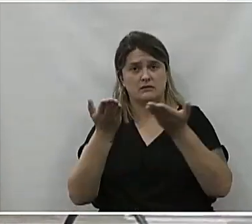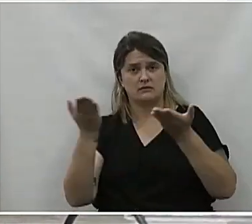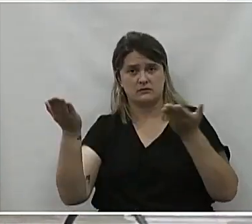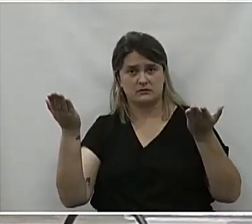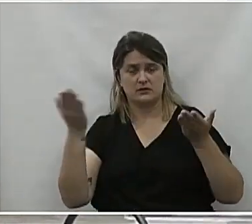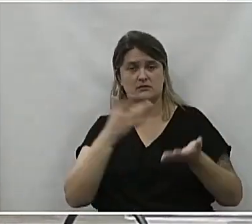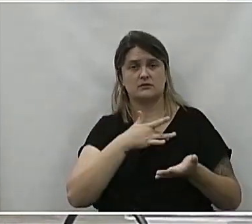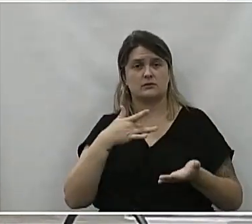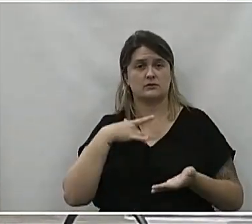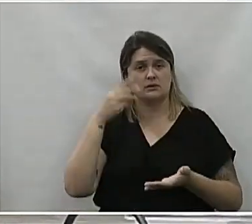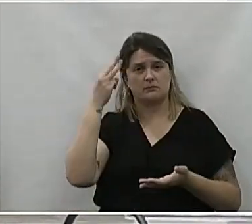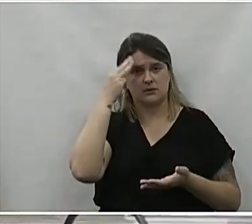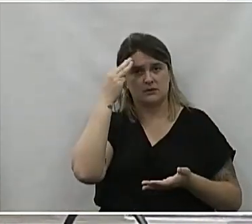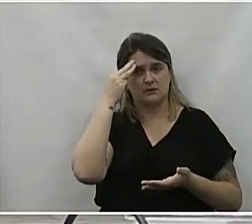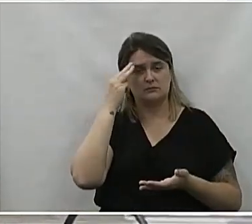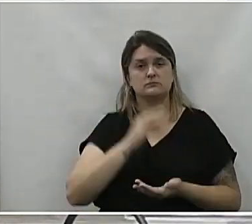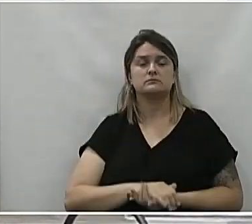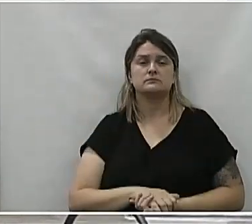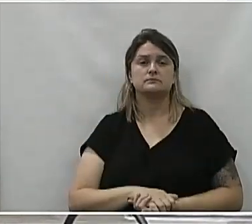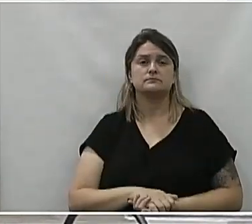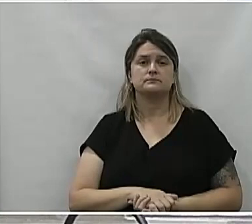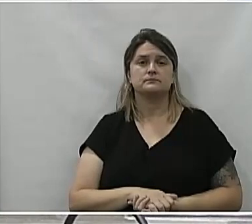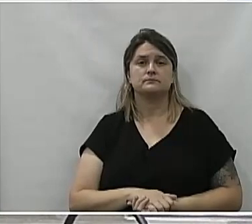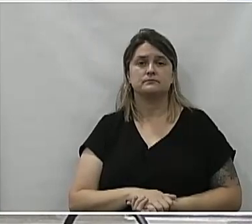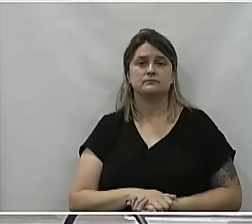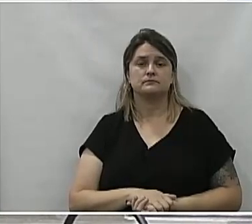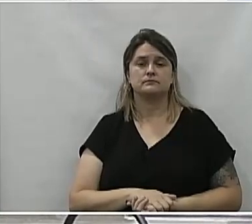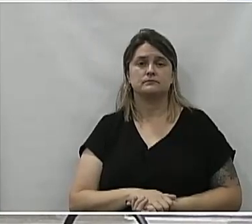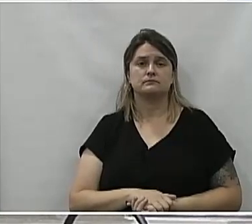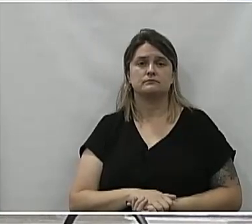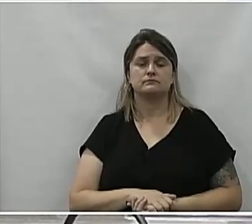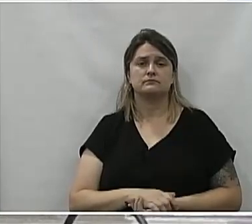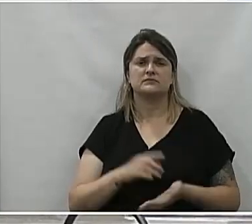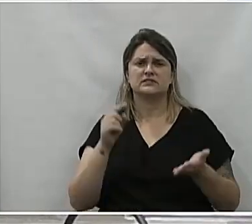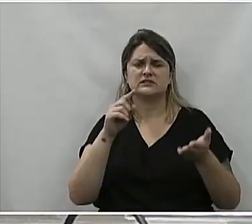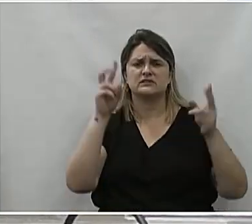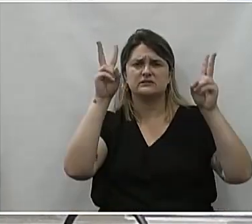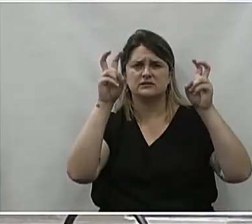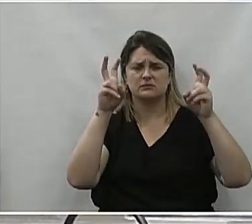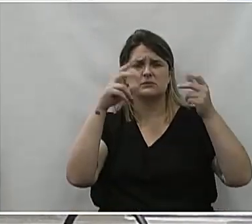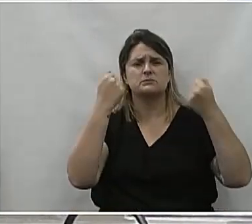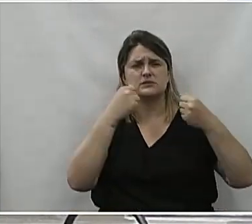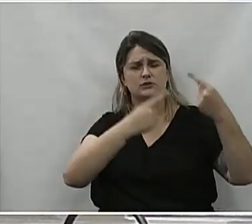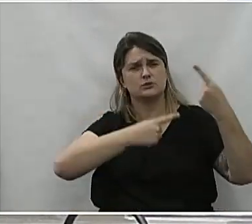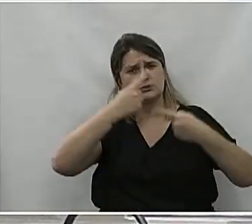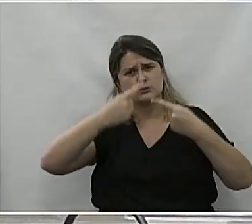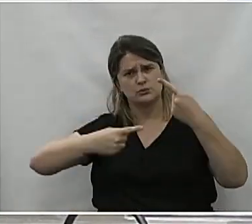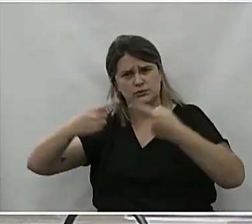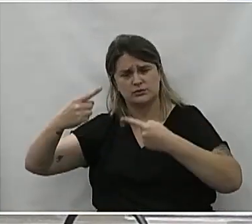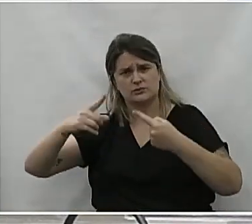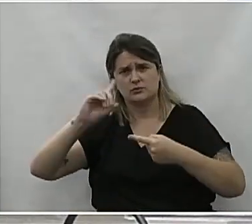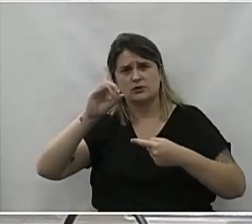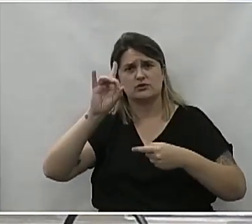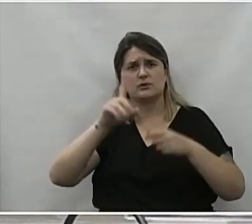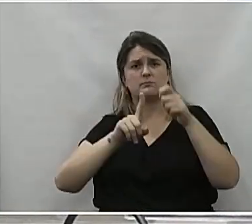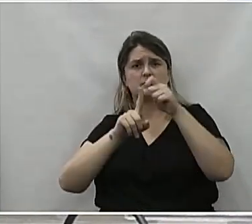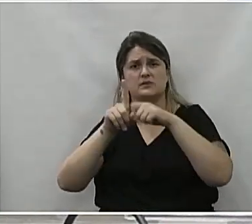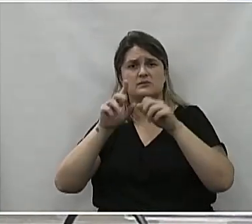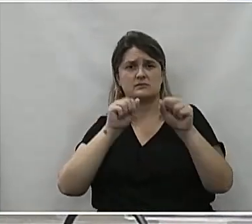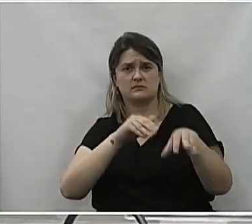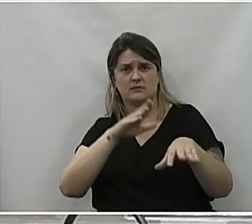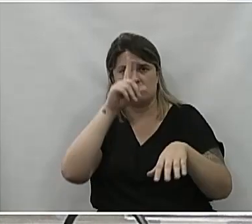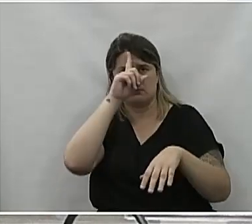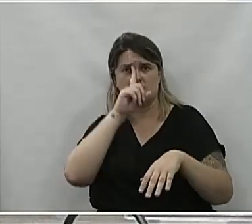A parte da saúde Mental como um todo É um tema Que deve ser debatido Não só no Setembro Amarelo